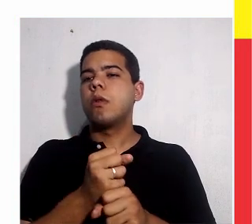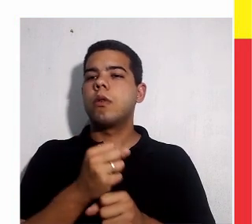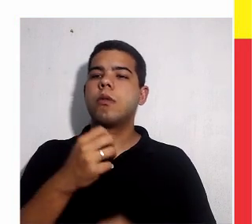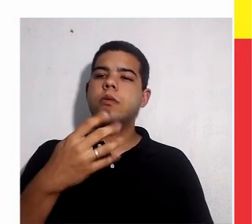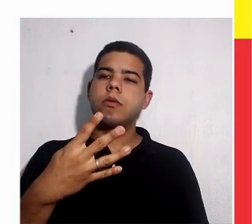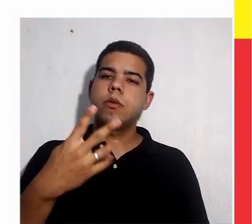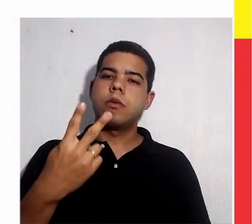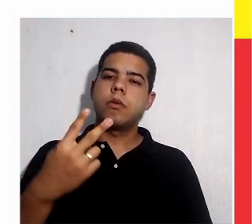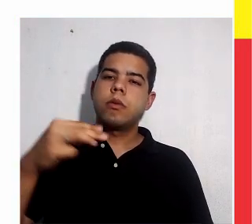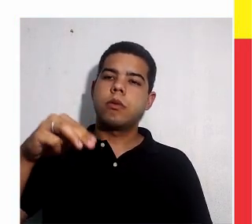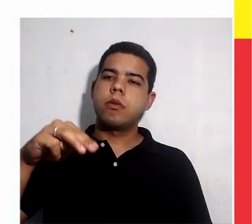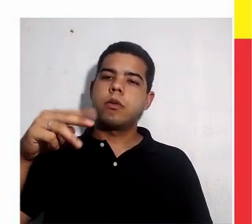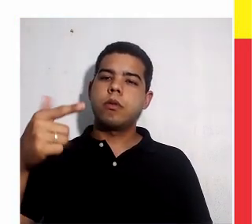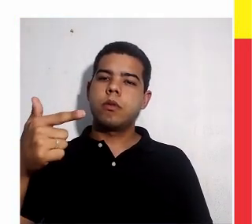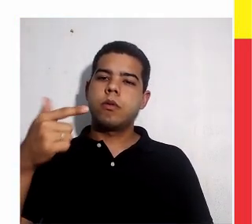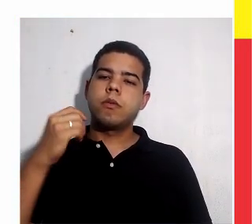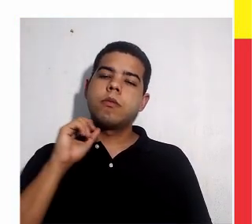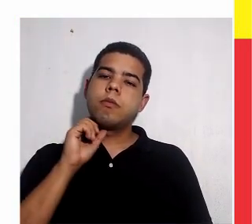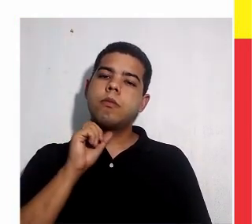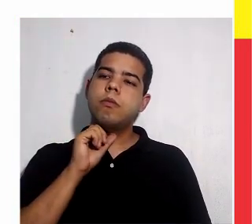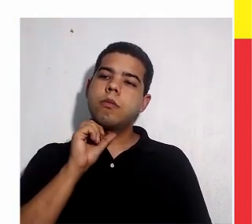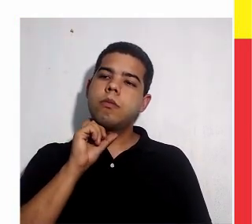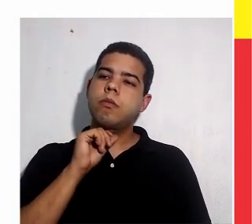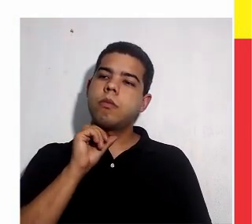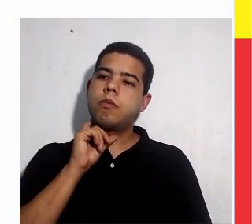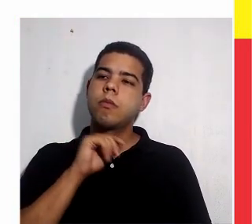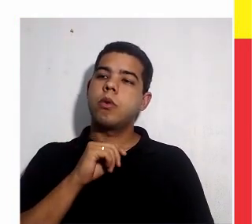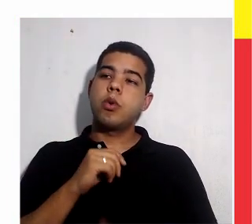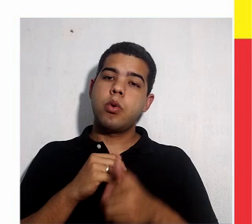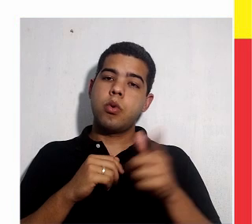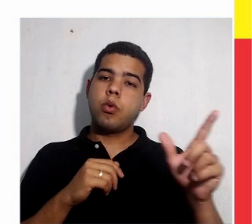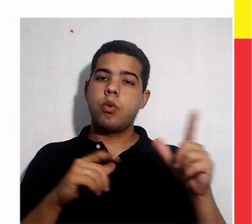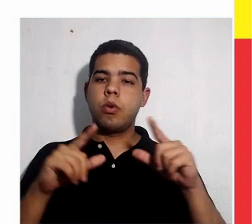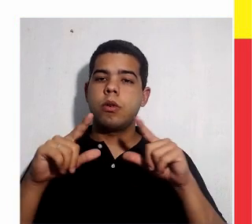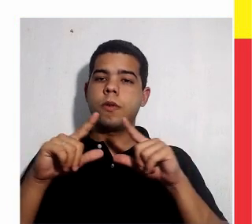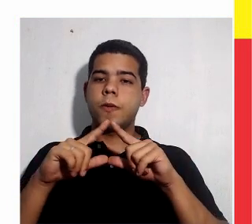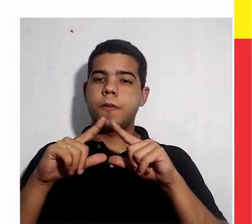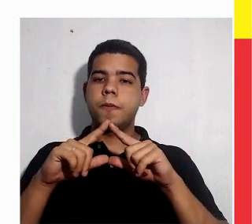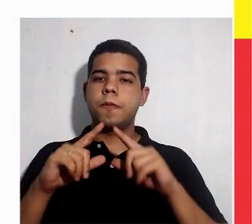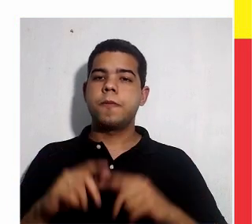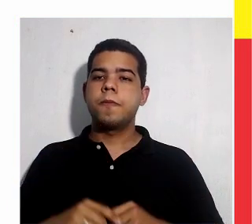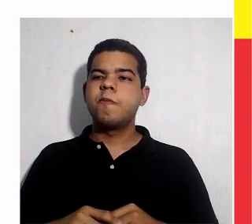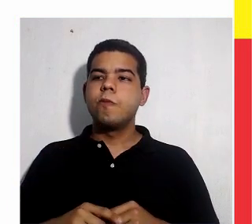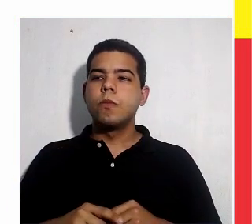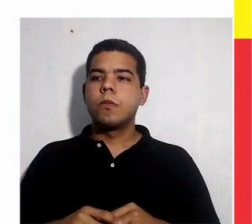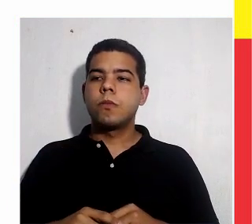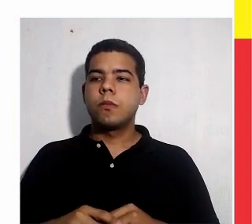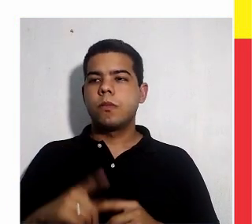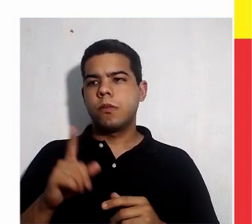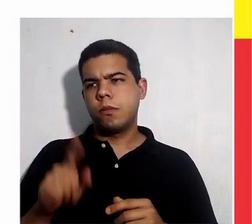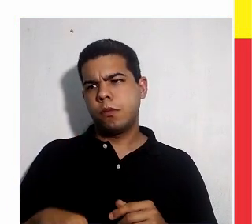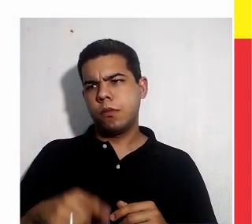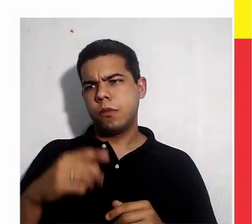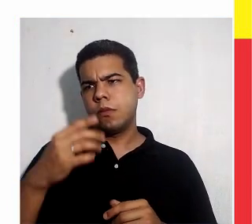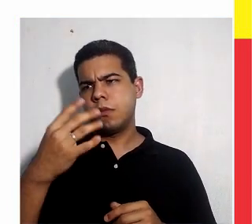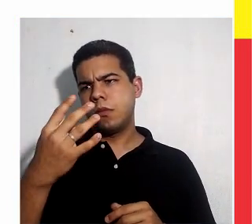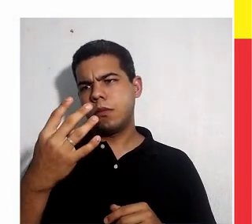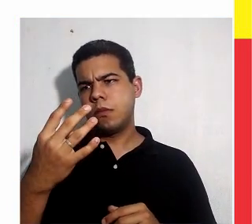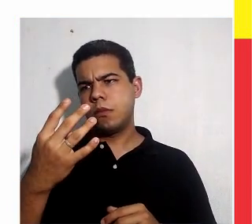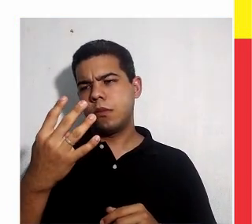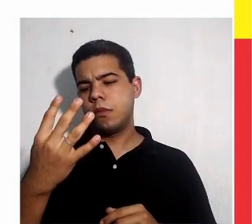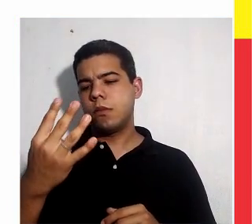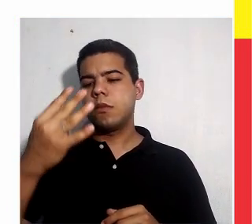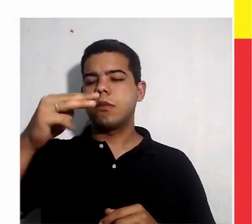vai dar 42 metros quadrados. Vamos agora ver a área do triângulo. A área do triângulo vai